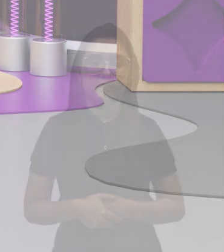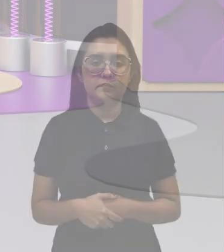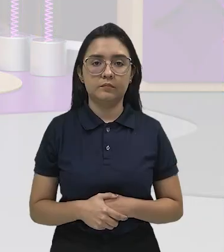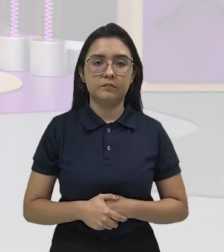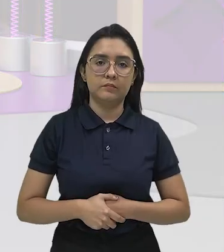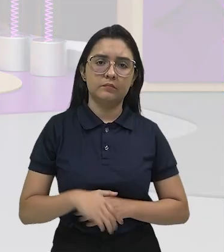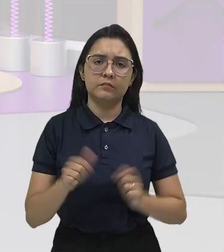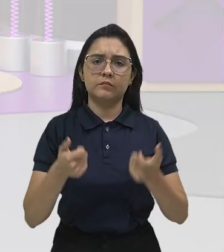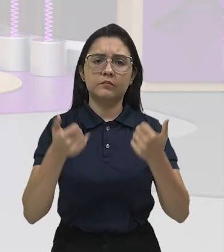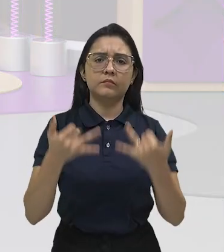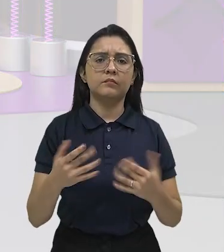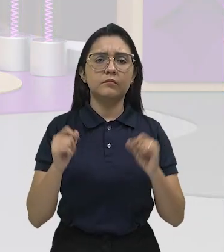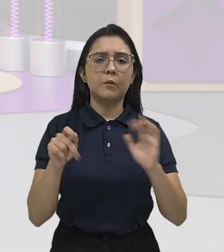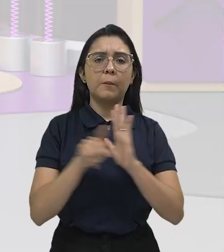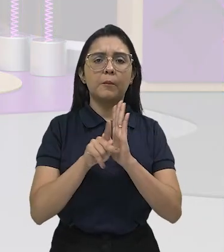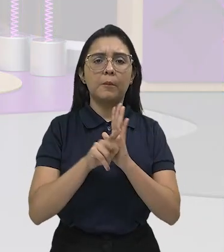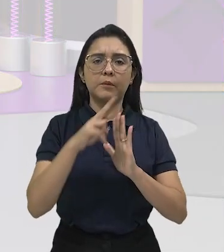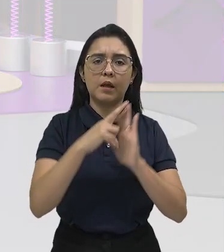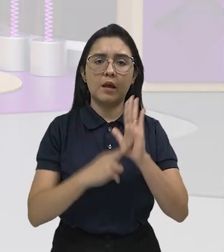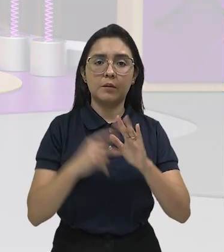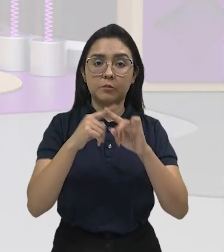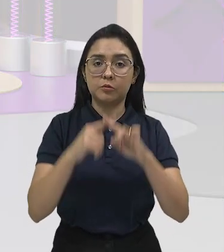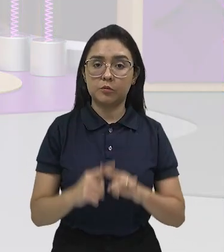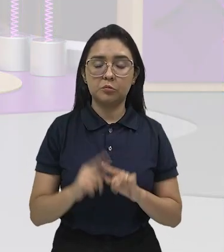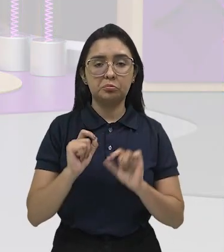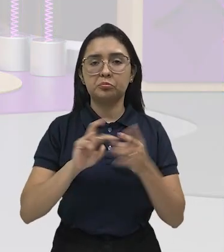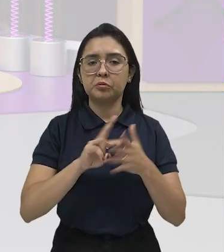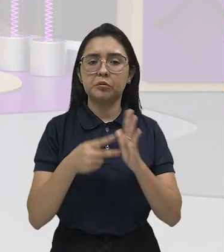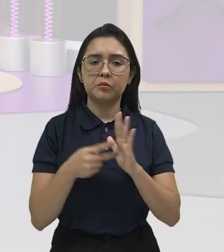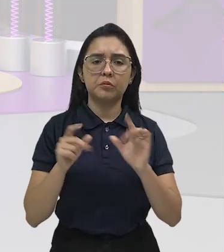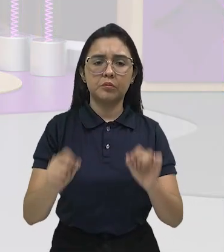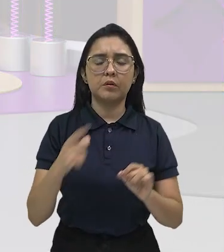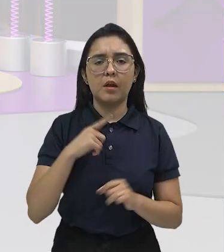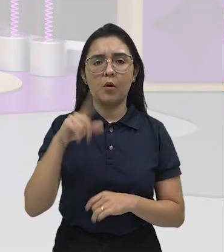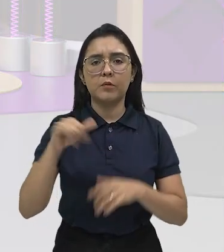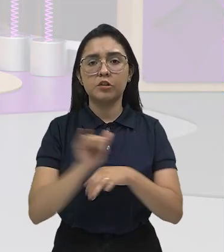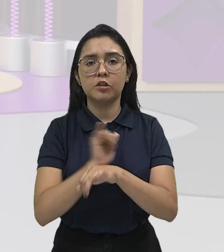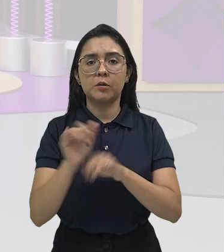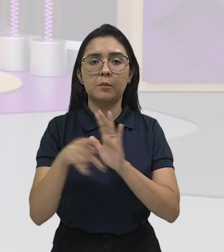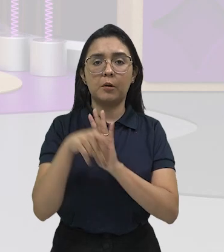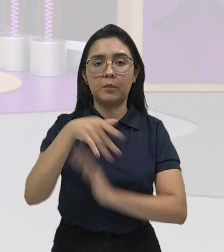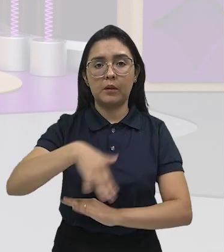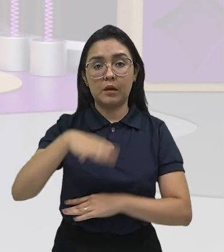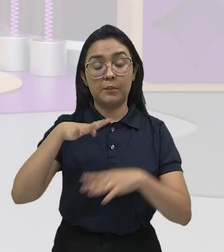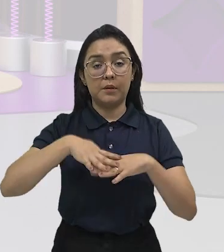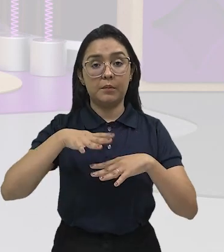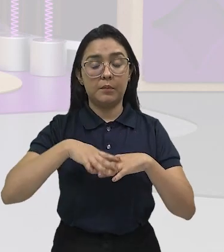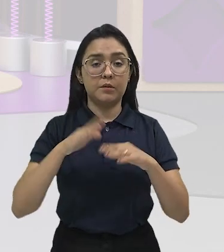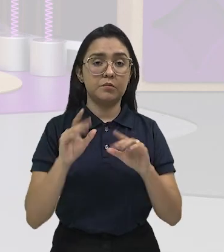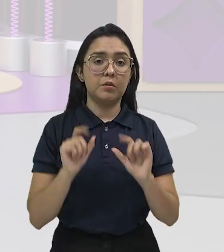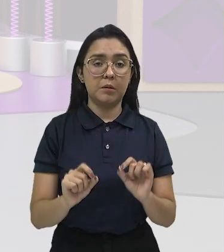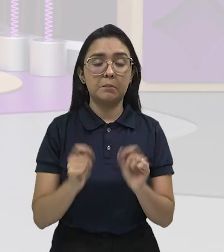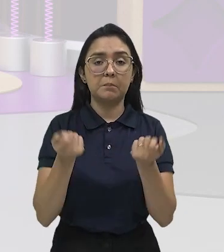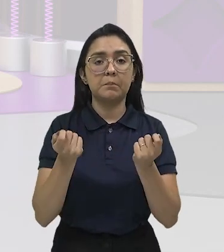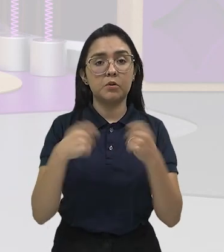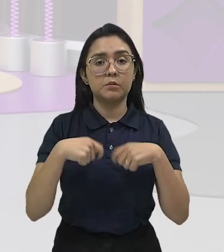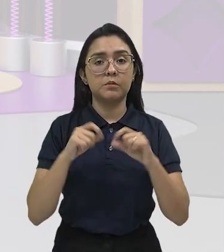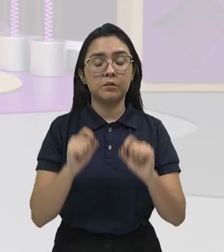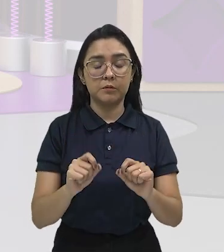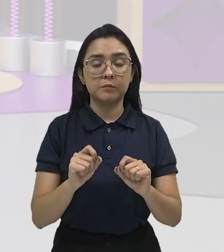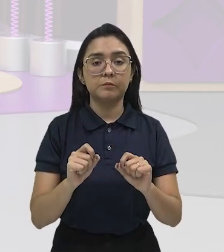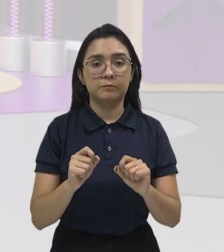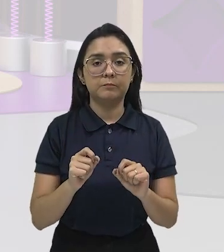Falar de princípio multiplicativo é falar exatamente de uma ferramenta matemática que, de